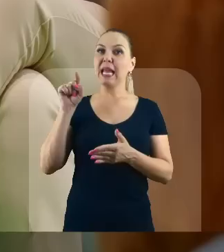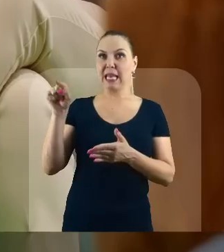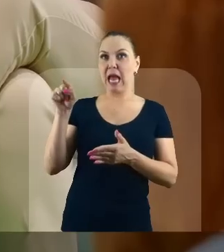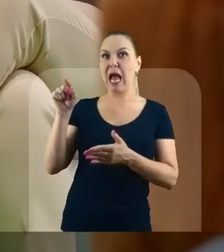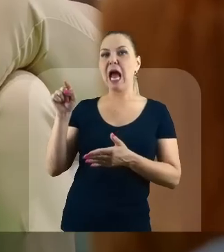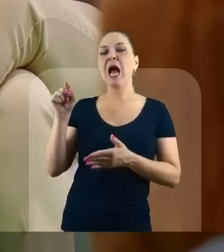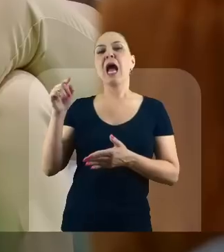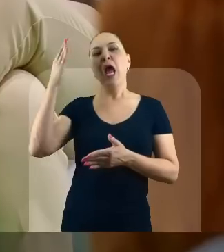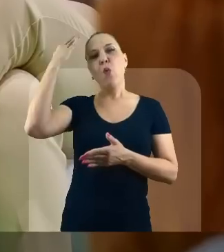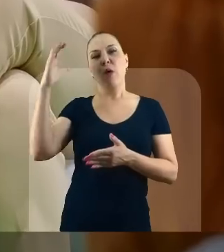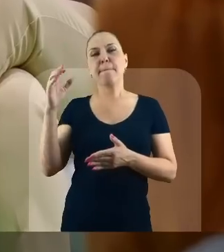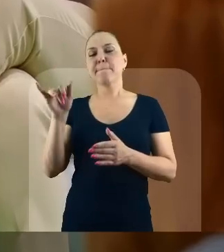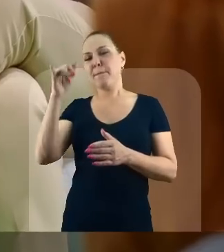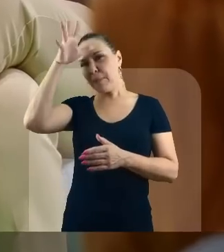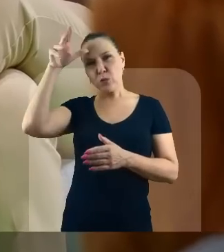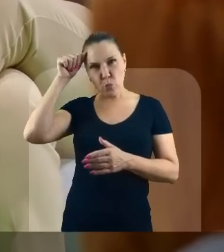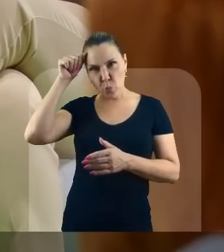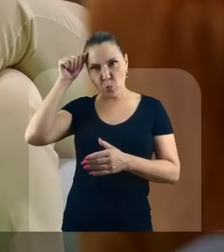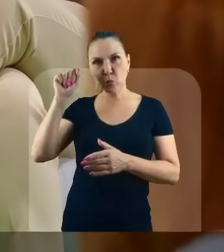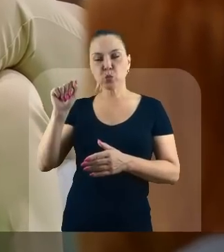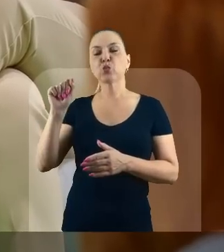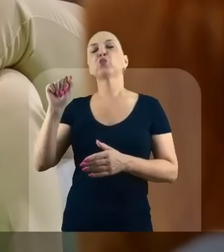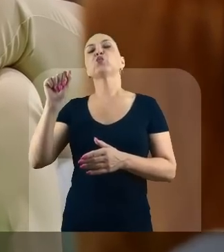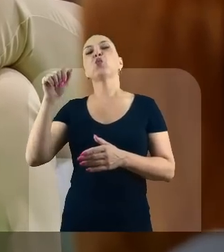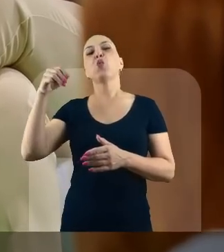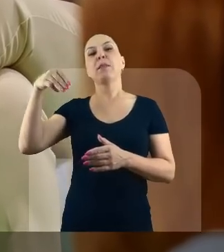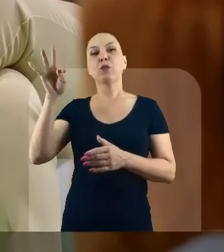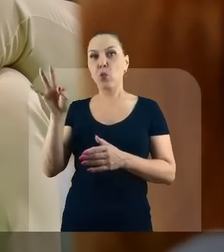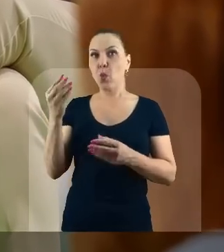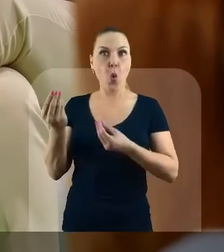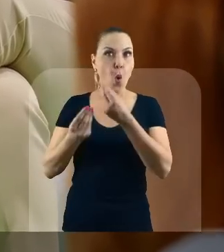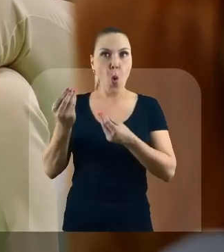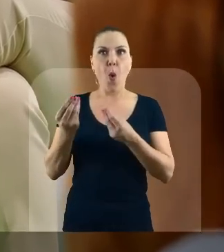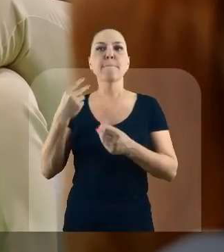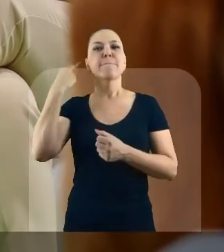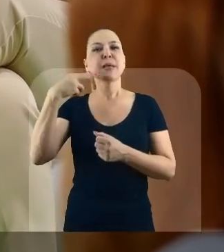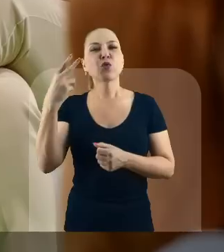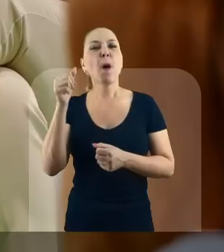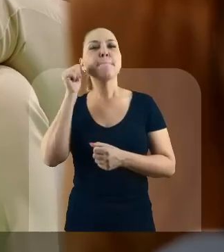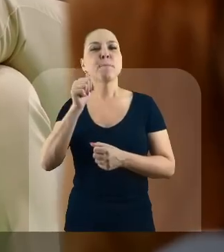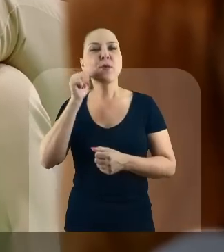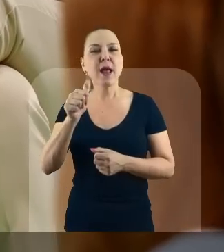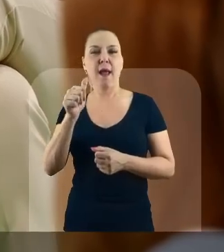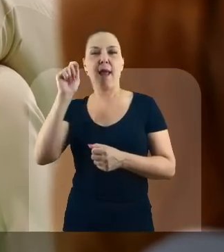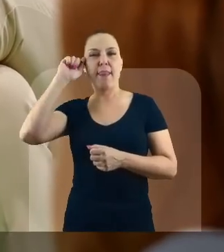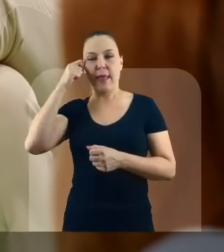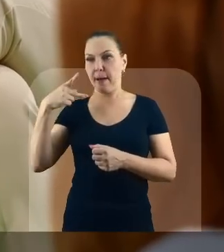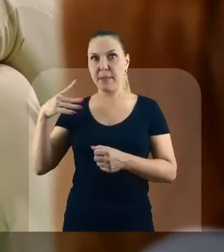em Cuiabá, capital de Mato Grosso, que, assim, é chocante. Uma vereadora, mulher, negra do